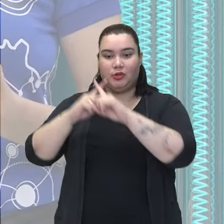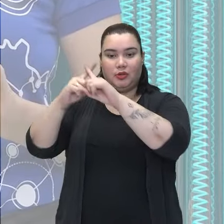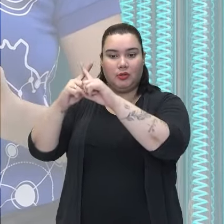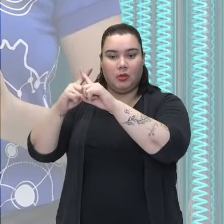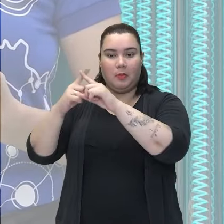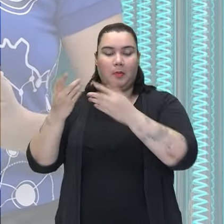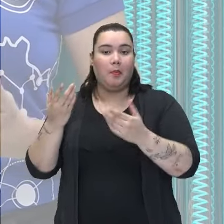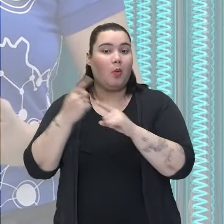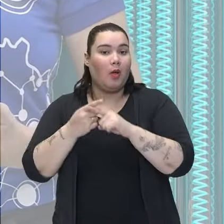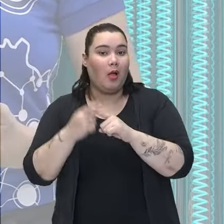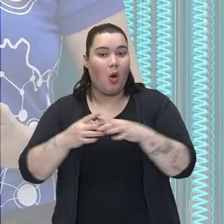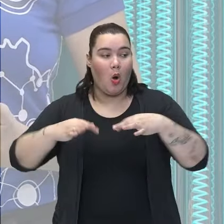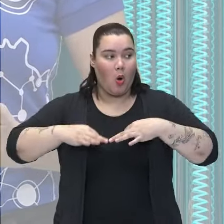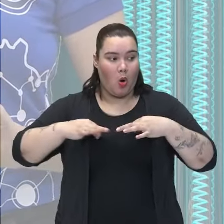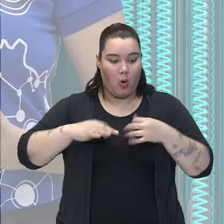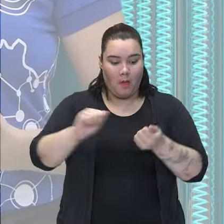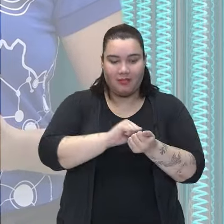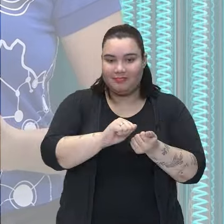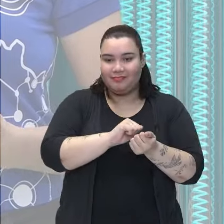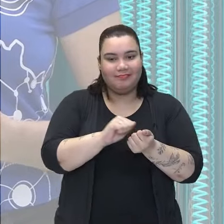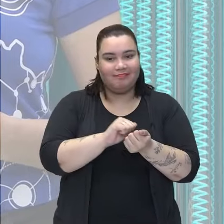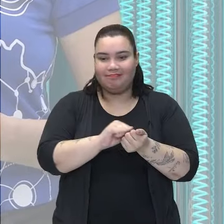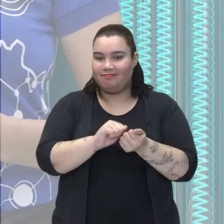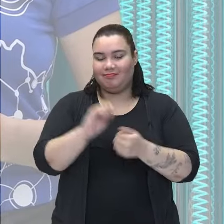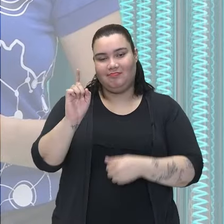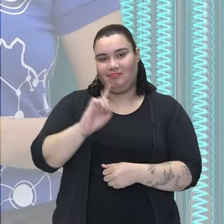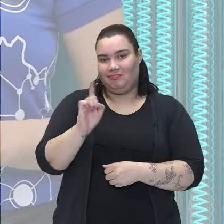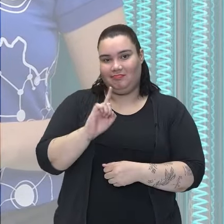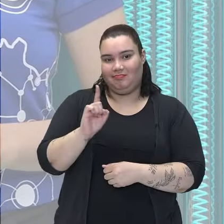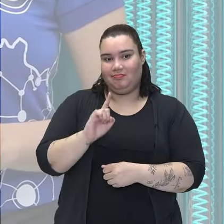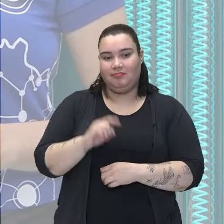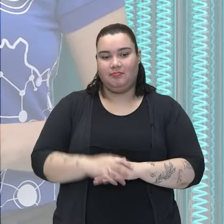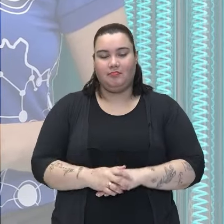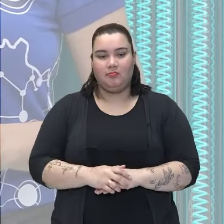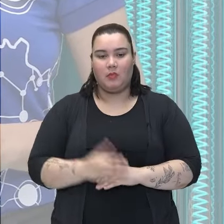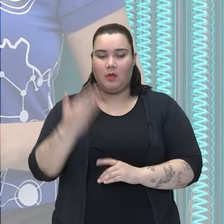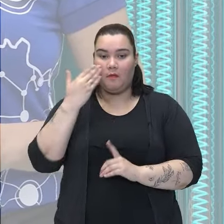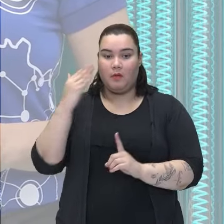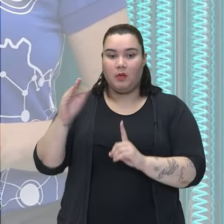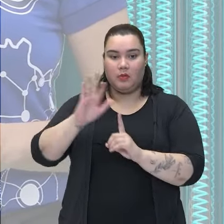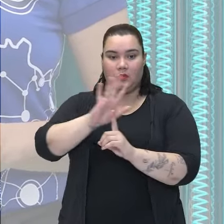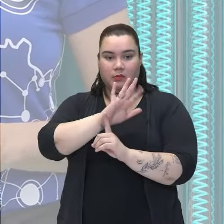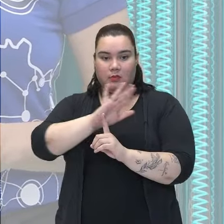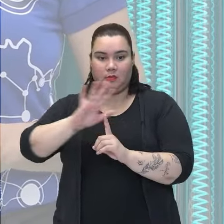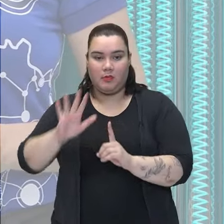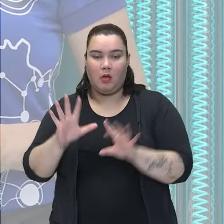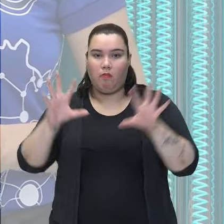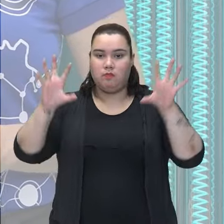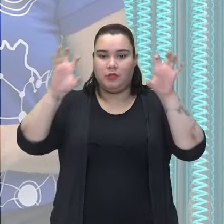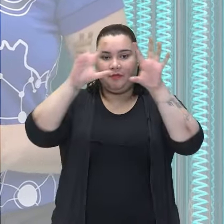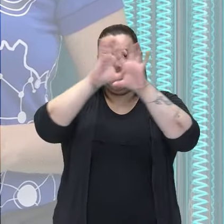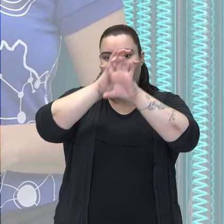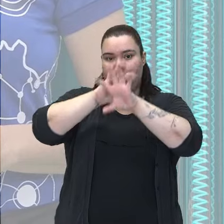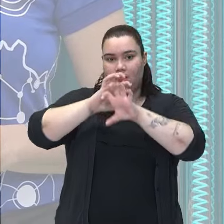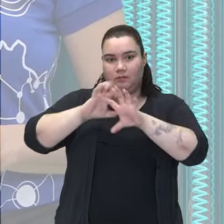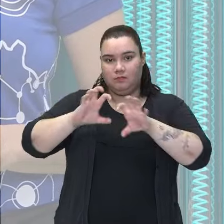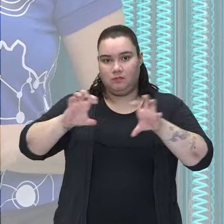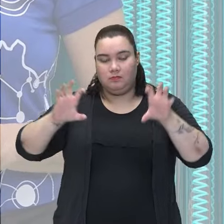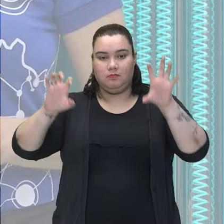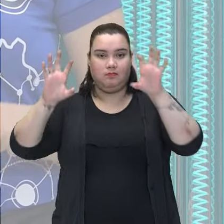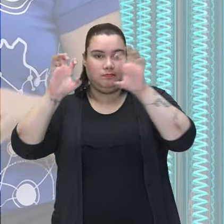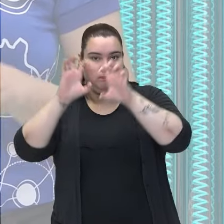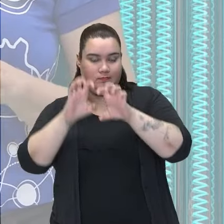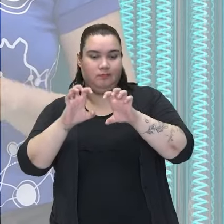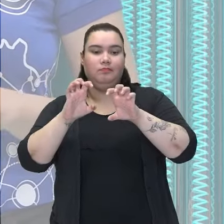mais lavar a roupa. Observe aqui o cenário dessa imagem. Está cheio de nuvens, o tempo está meio fechado, não